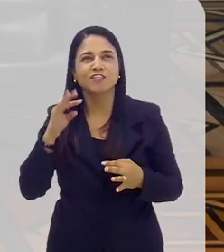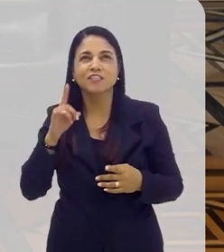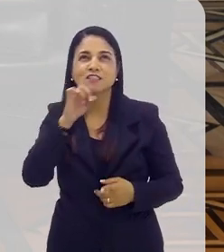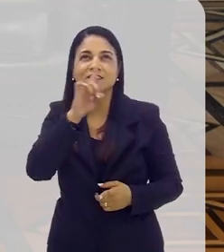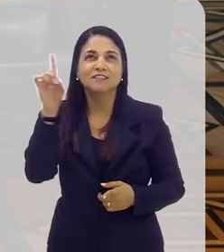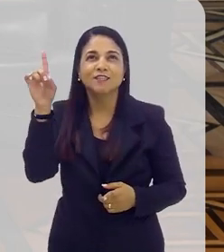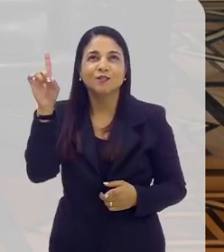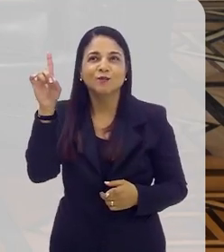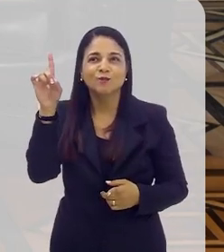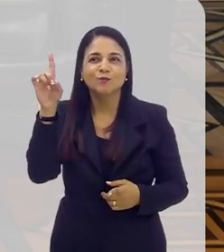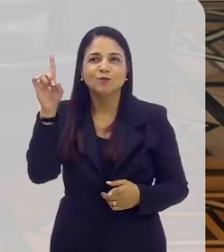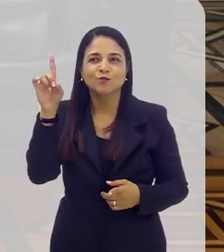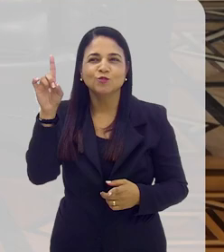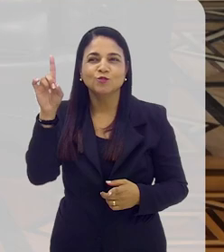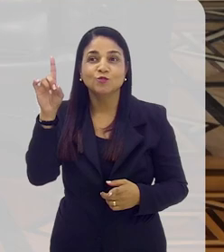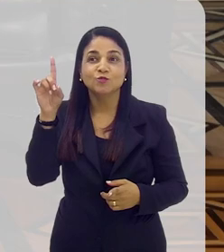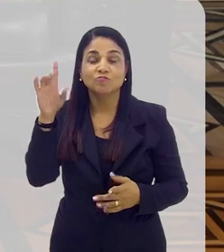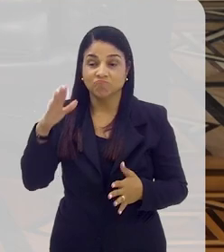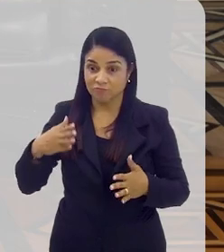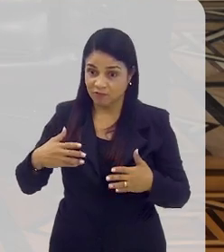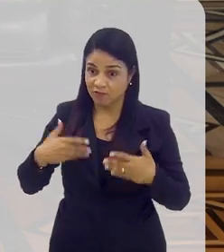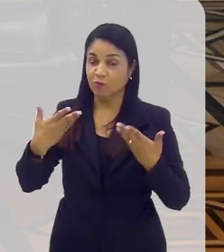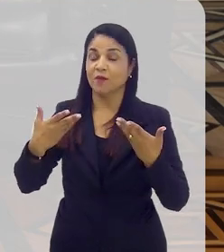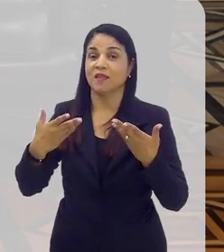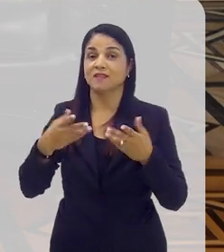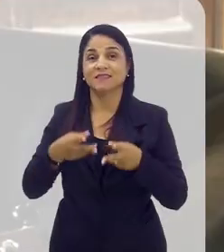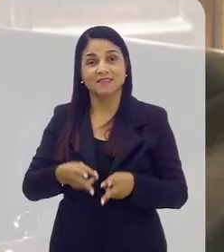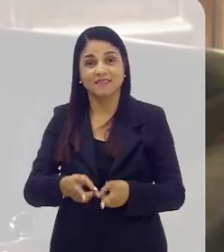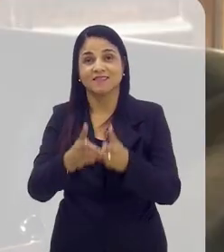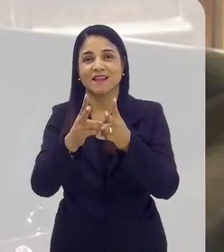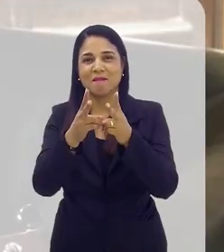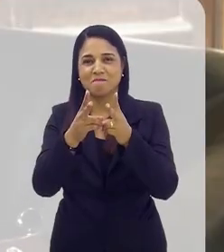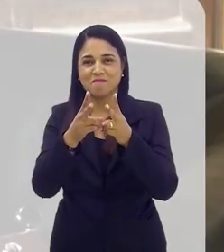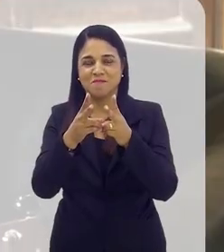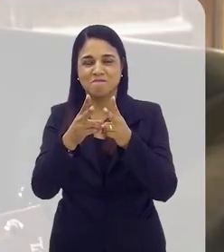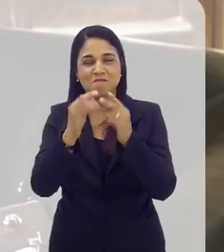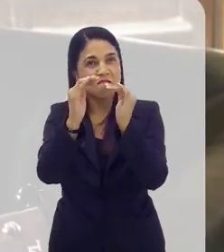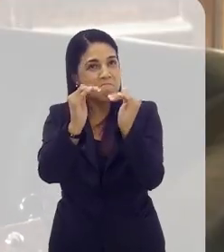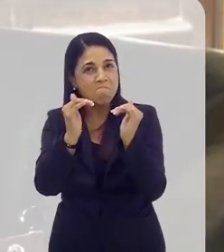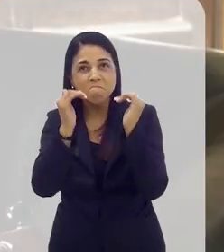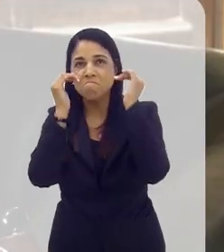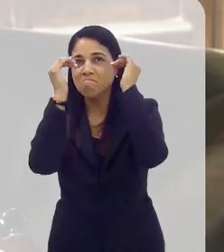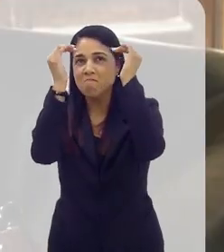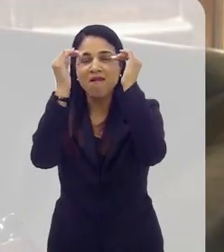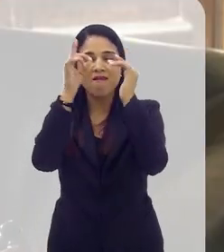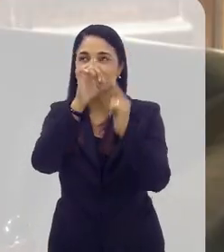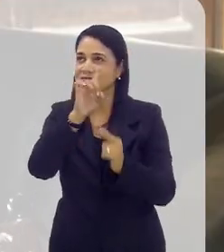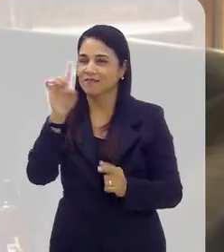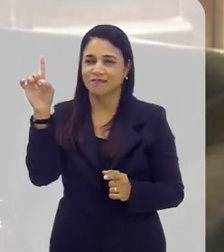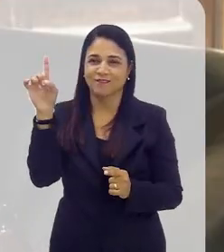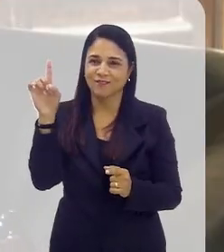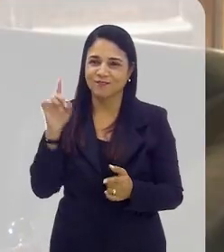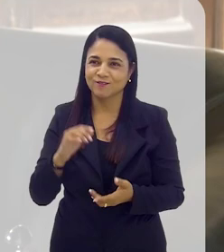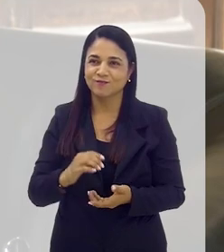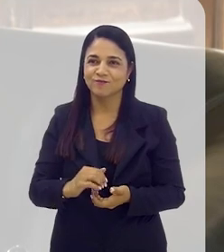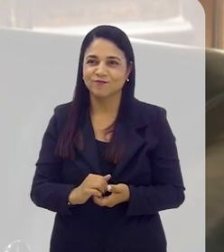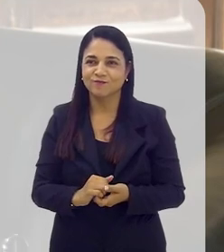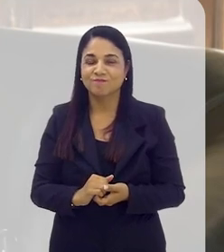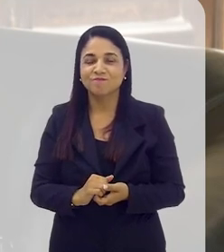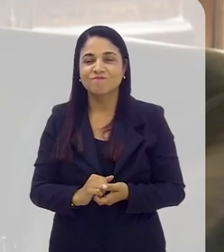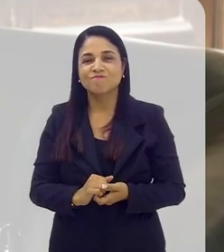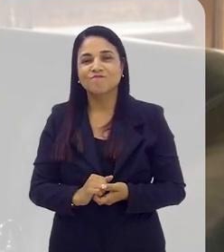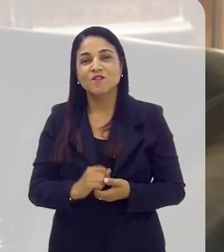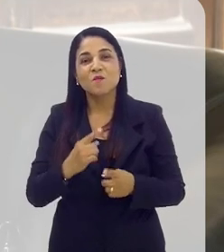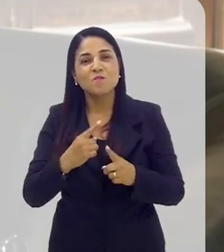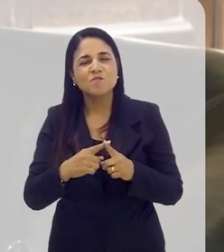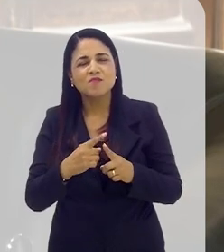né? Deus a gente é imagina mais. Deus de tantas formas, né? De qualquer forma que a gente imaginar, eu quero te falar, Deus vai te surpreender sempre. Meu Deus. Ele vai